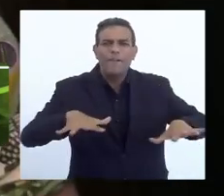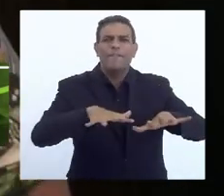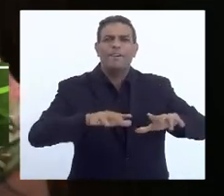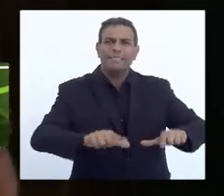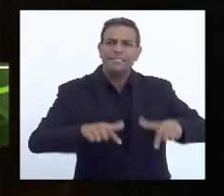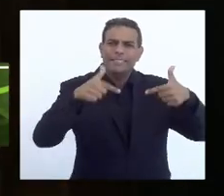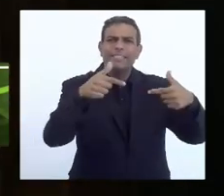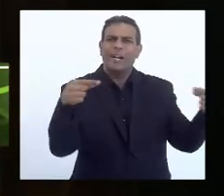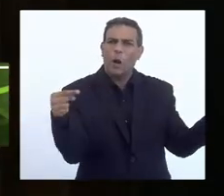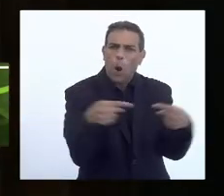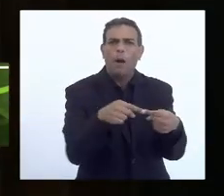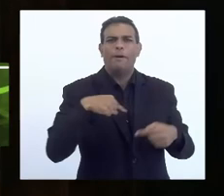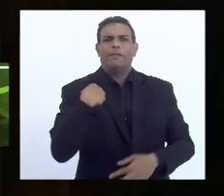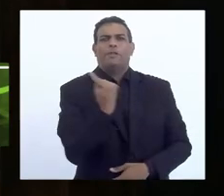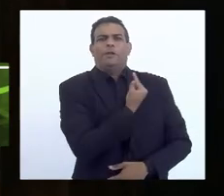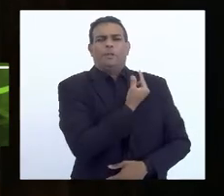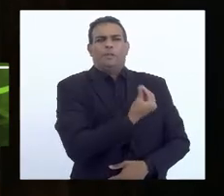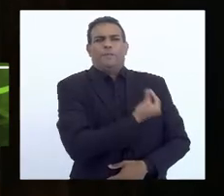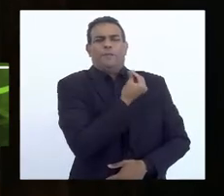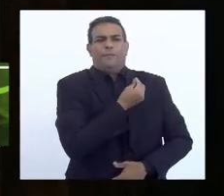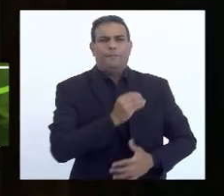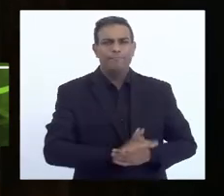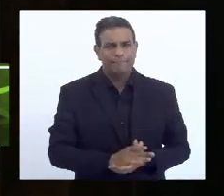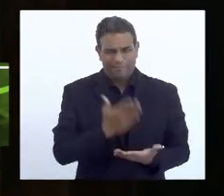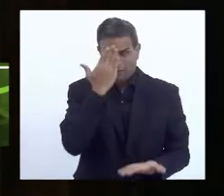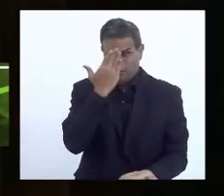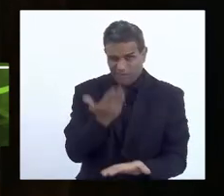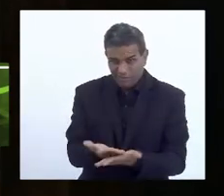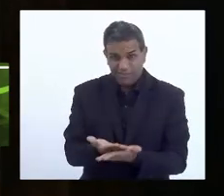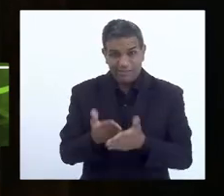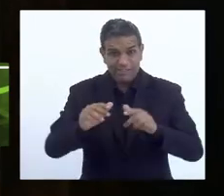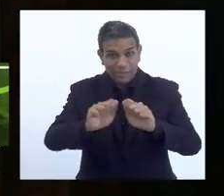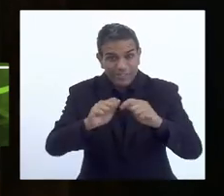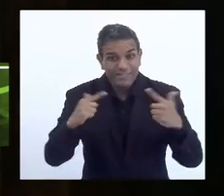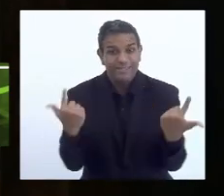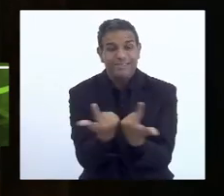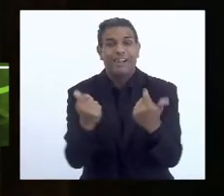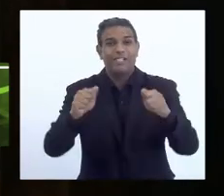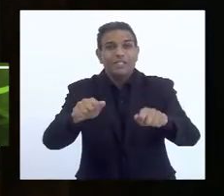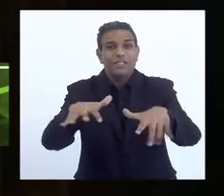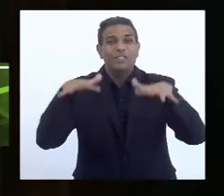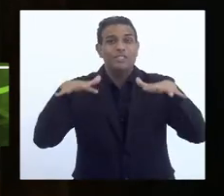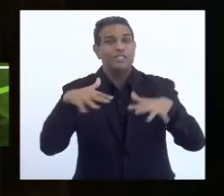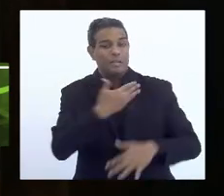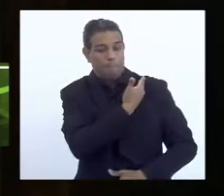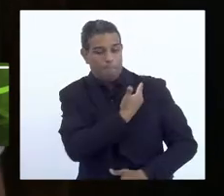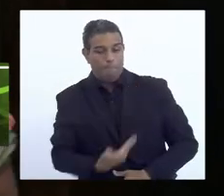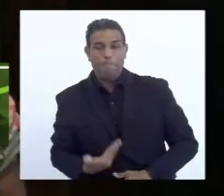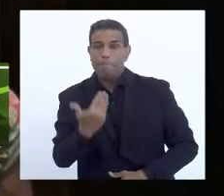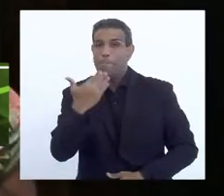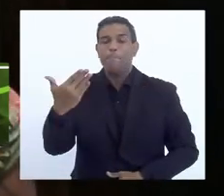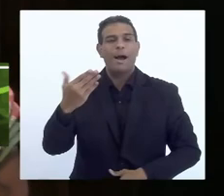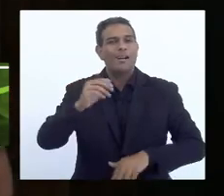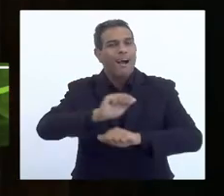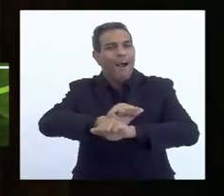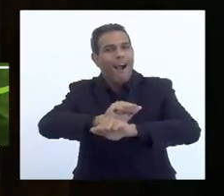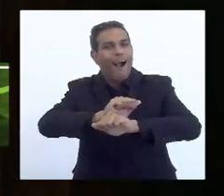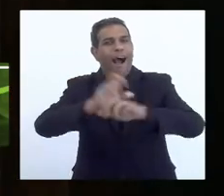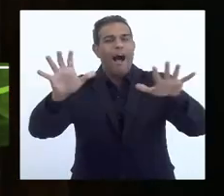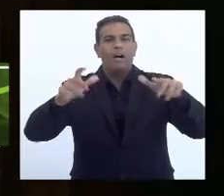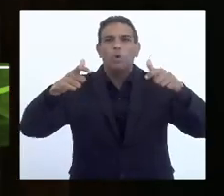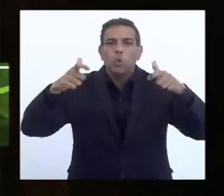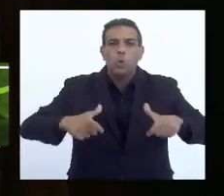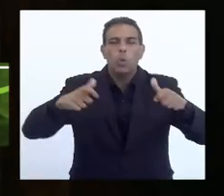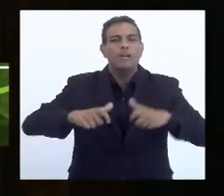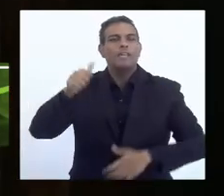feitos realmente para nós. E eu acredito que espaços aqui, como essa audiência pública, fica mais do que claro que espaço